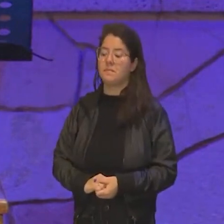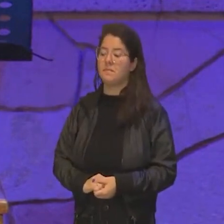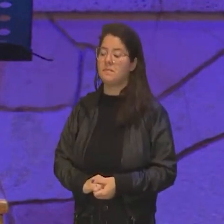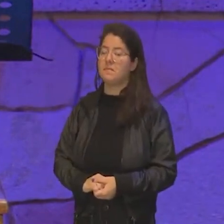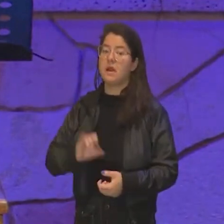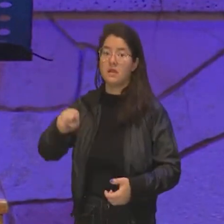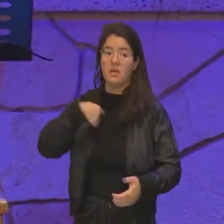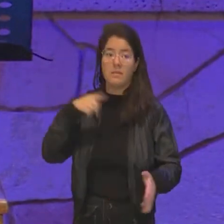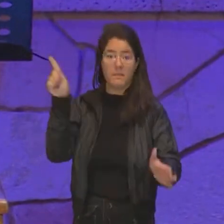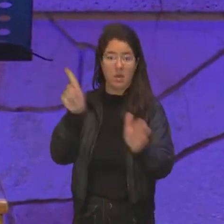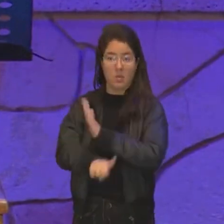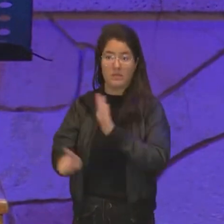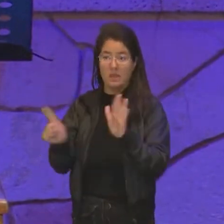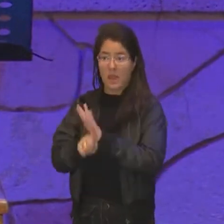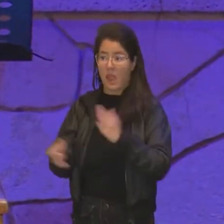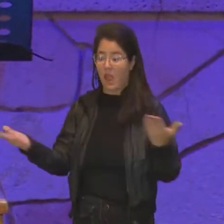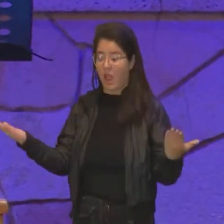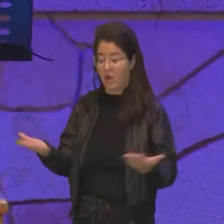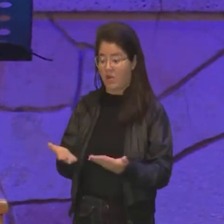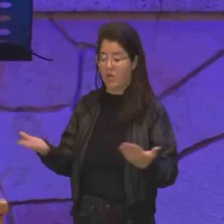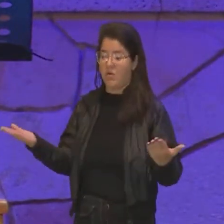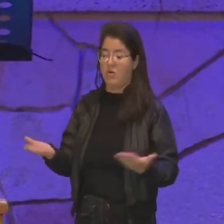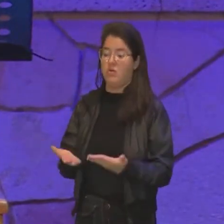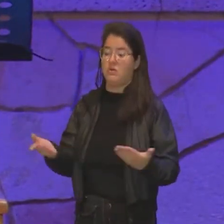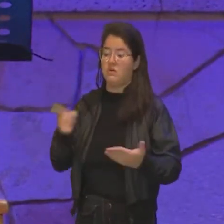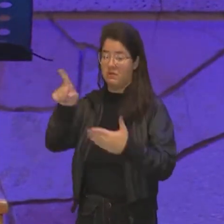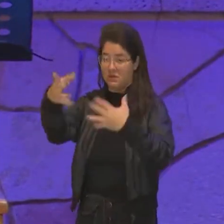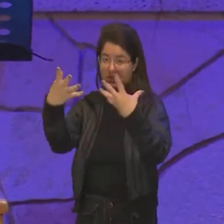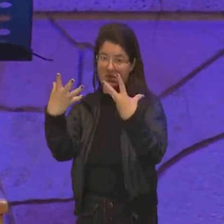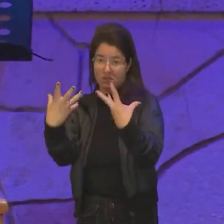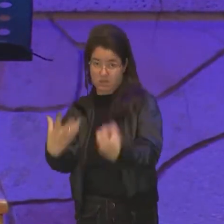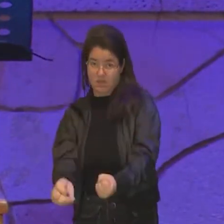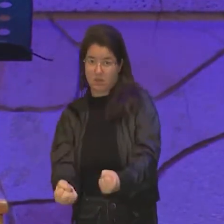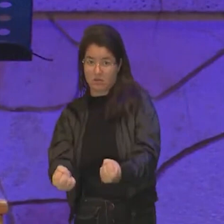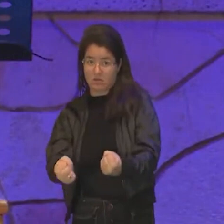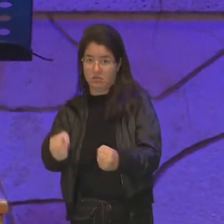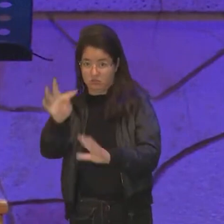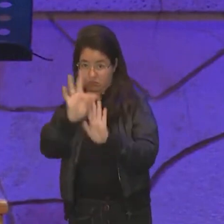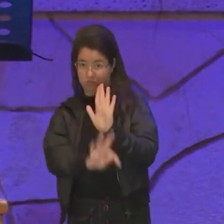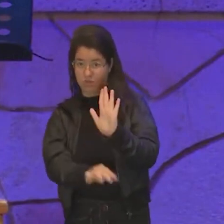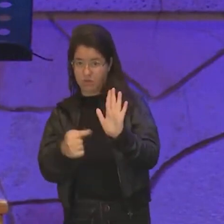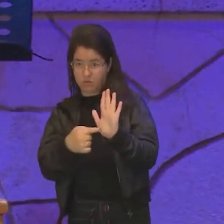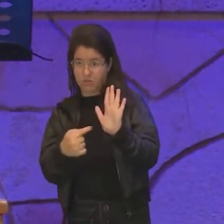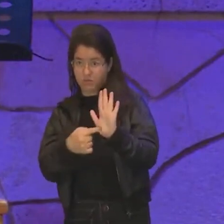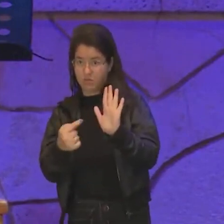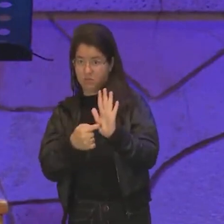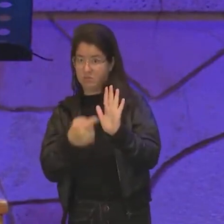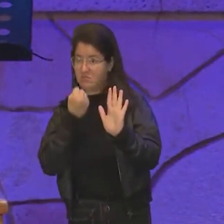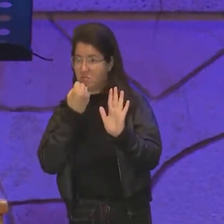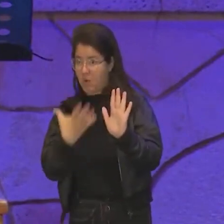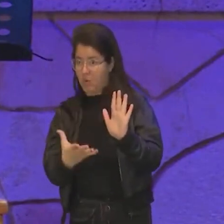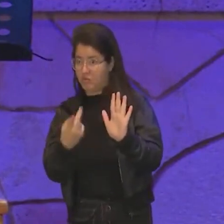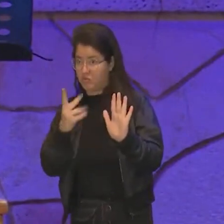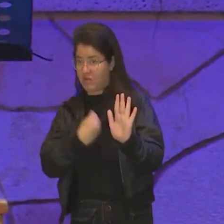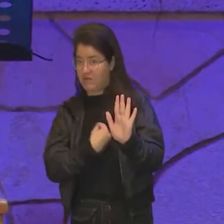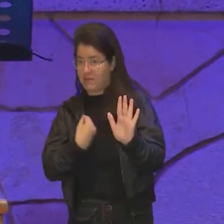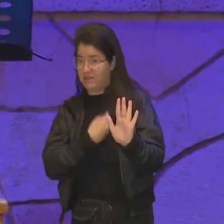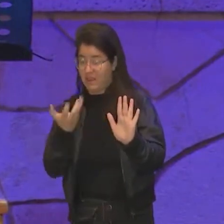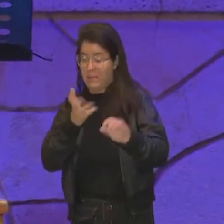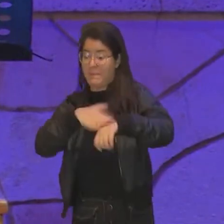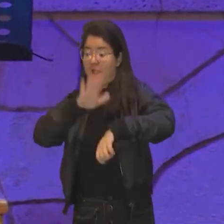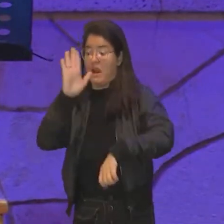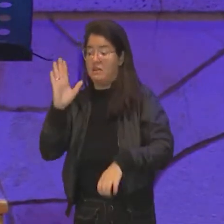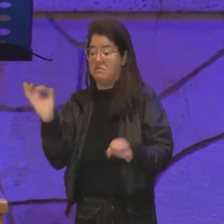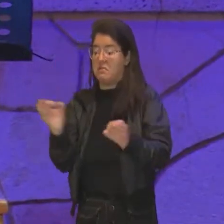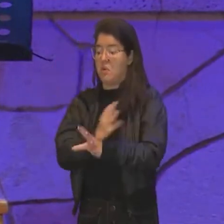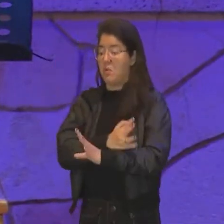Se eu perguntasse aqui para você, você aceita isso para a sua vida? Você quer mais ou isso aqui é suficiente?